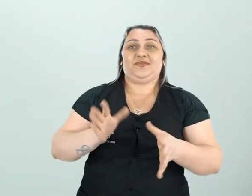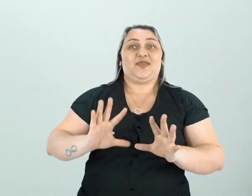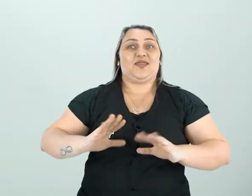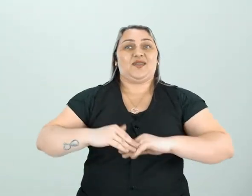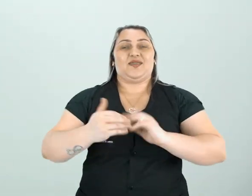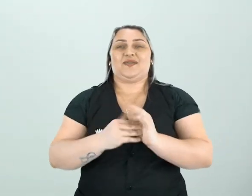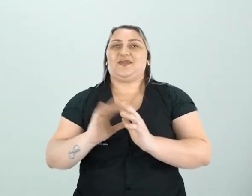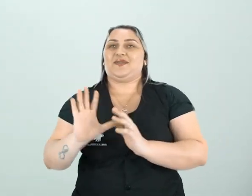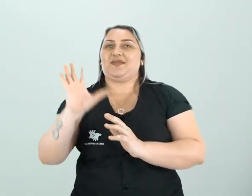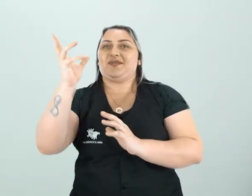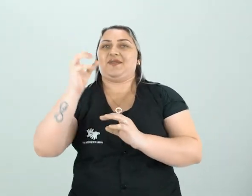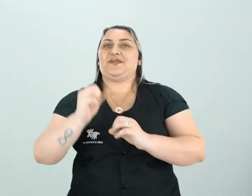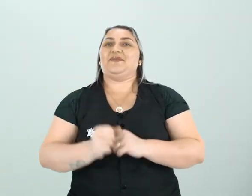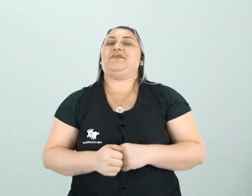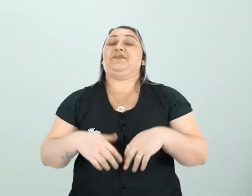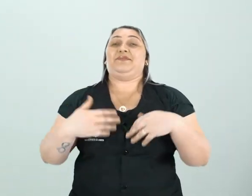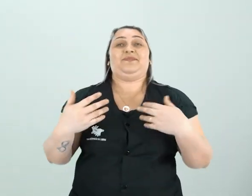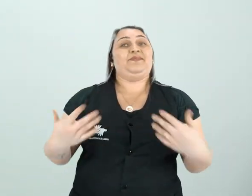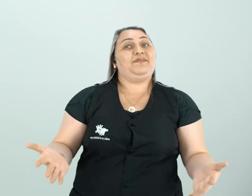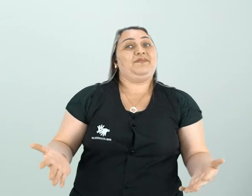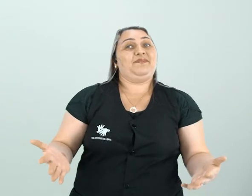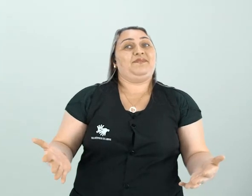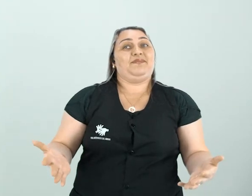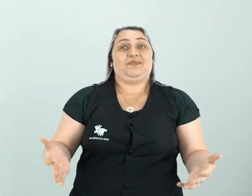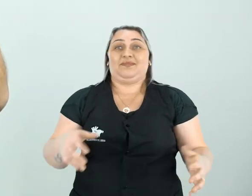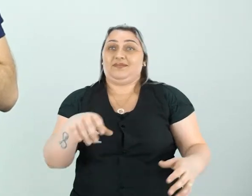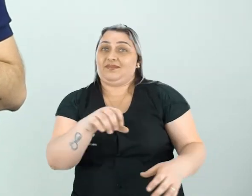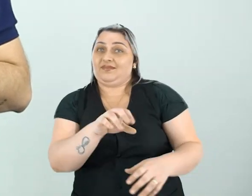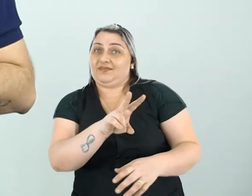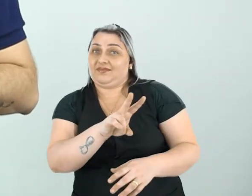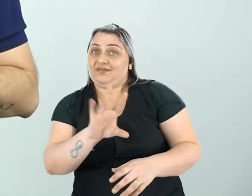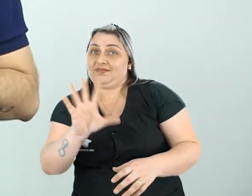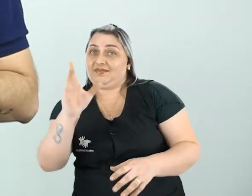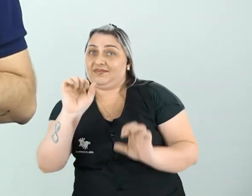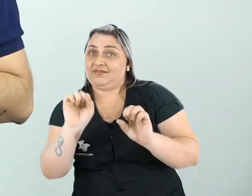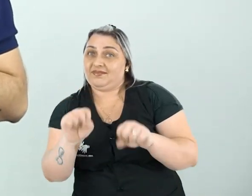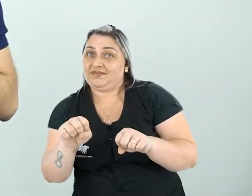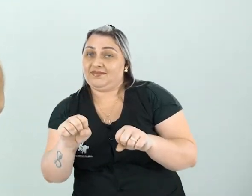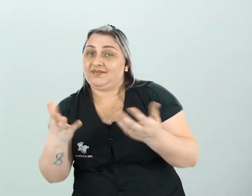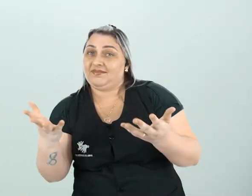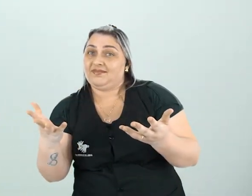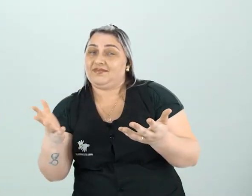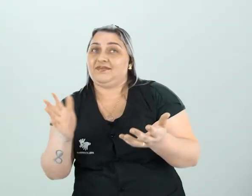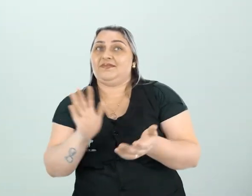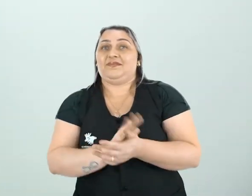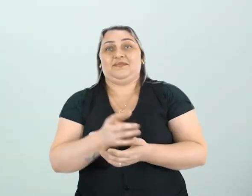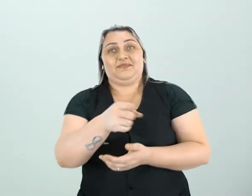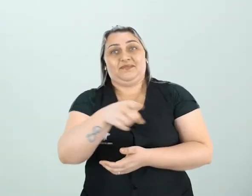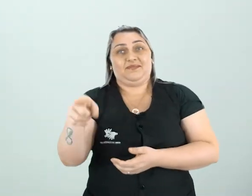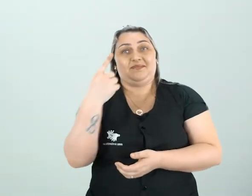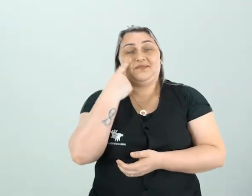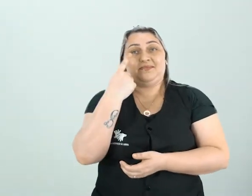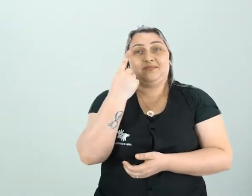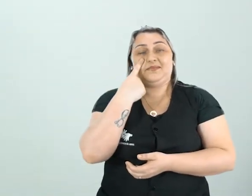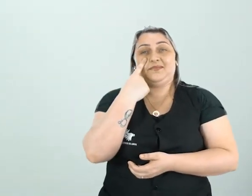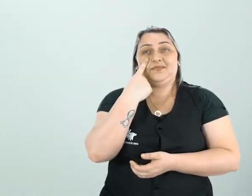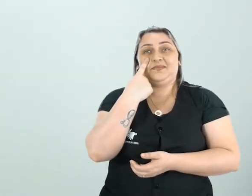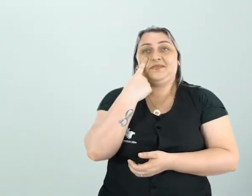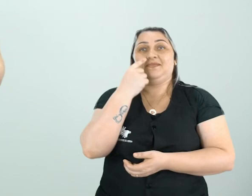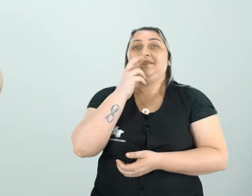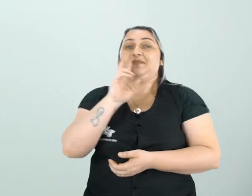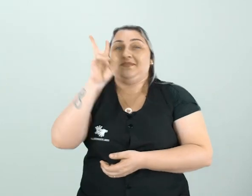acontecer e que ela vai sair por cima de tudo. Será que foi assim? Vamos ver. Aliás, vocês viram, né? Vamos ver se vocês